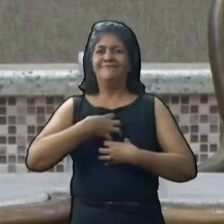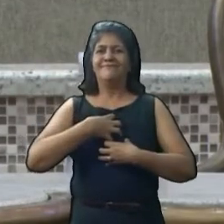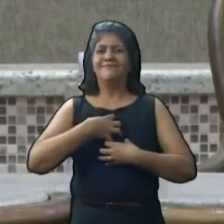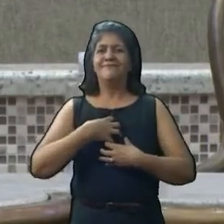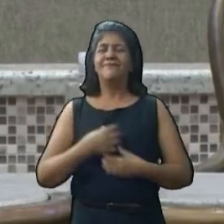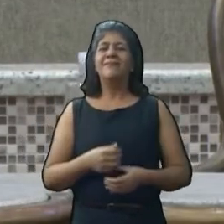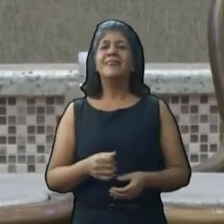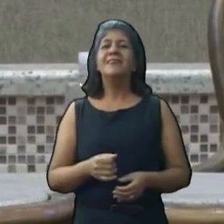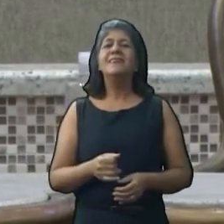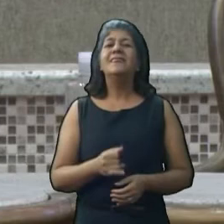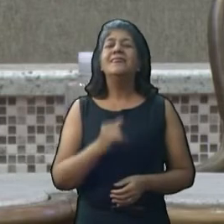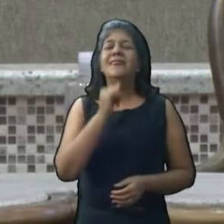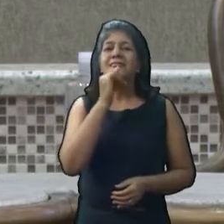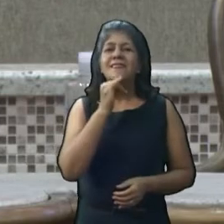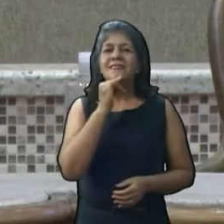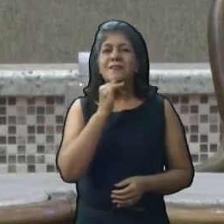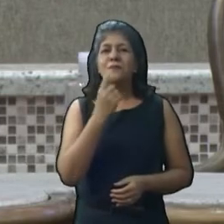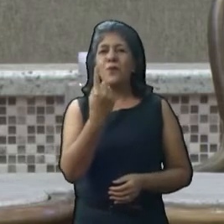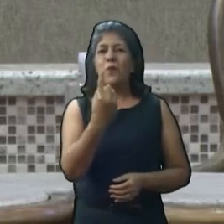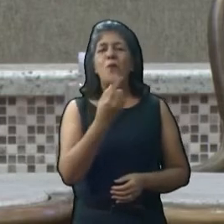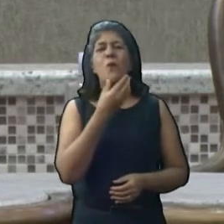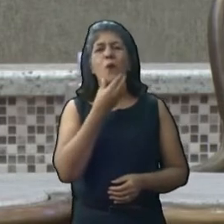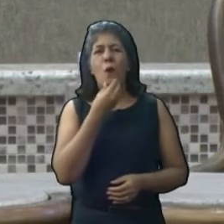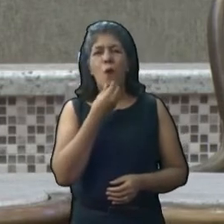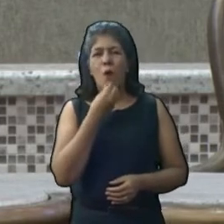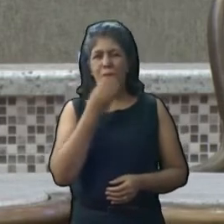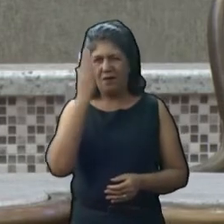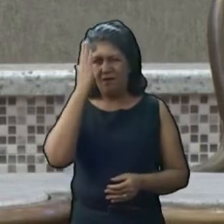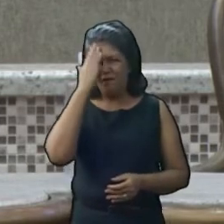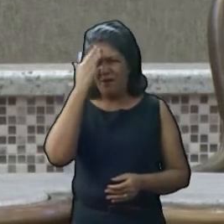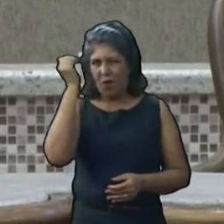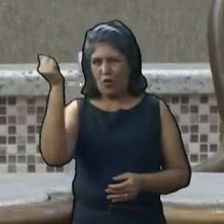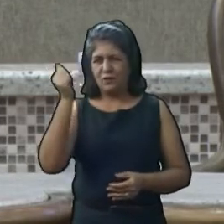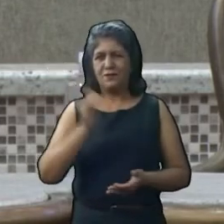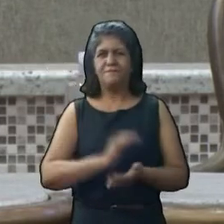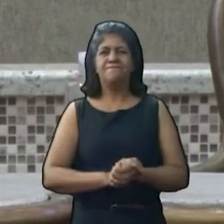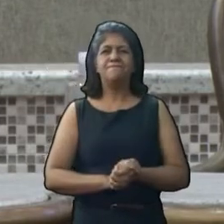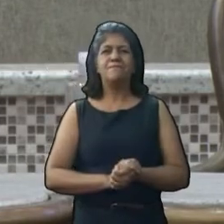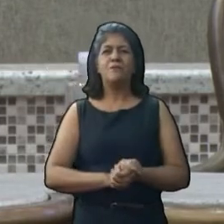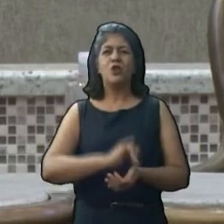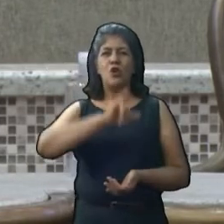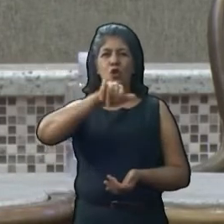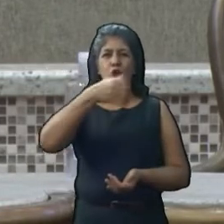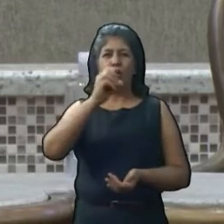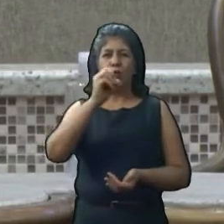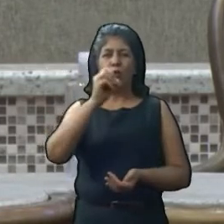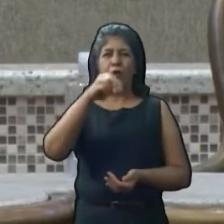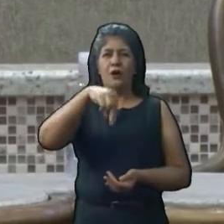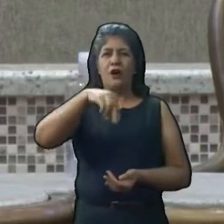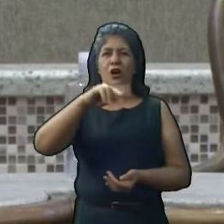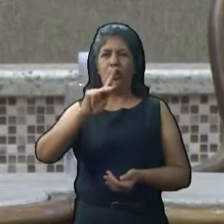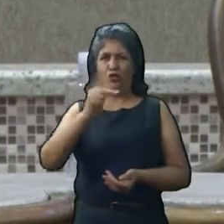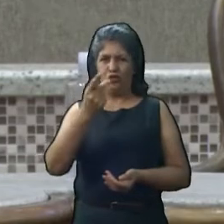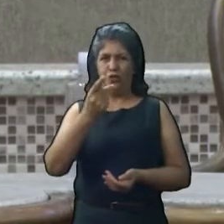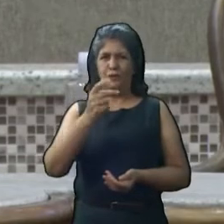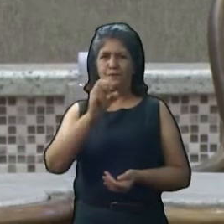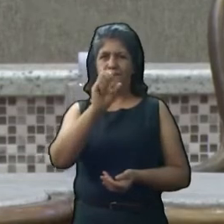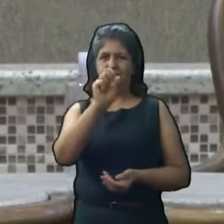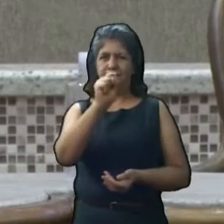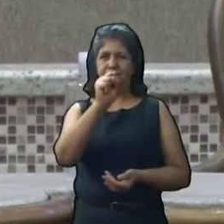desliguem pode ter lá ou ninguém pode ter esta carta que nós lemos sem ser